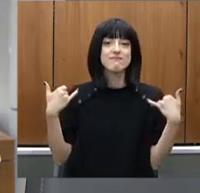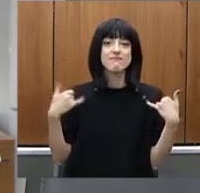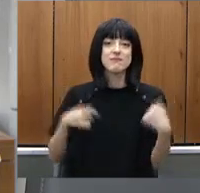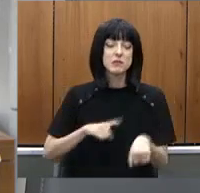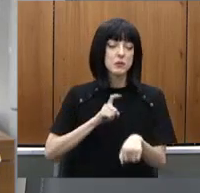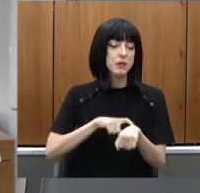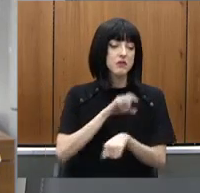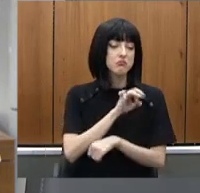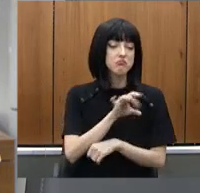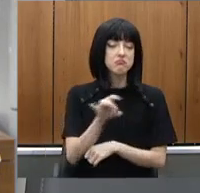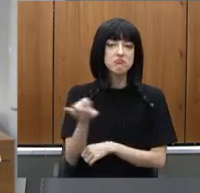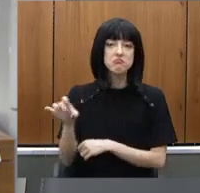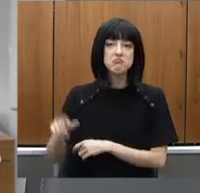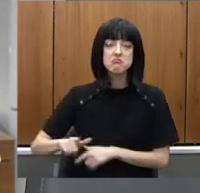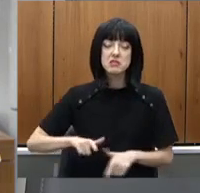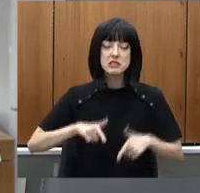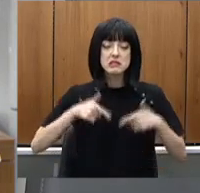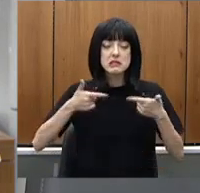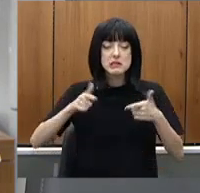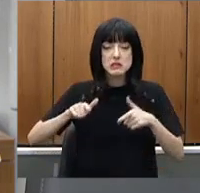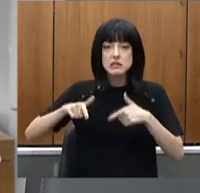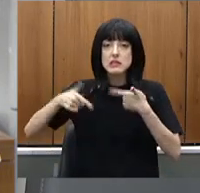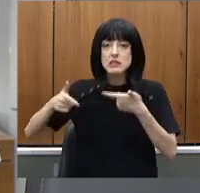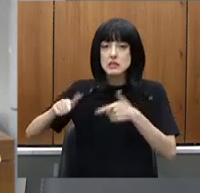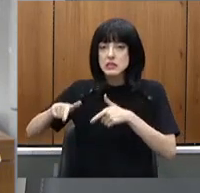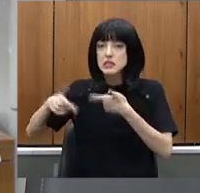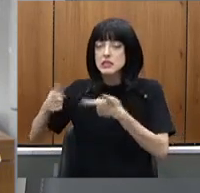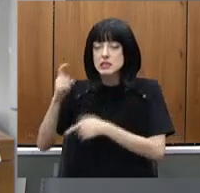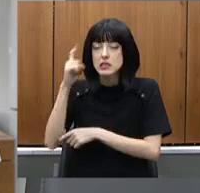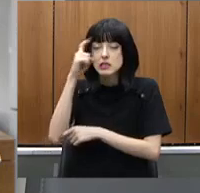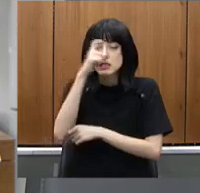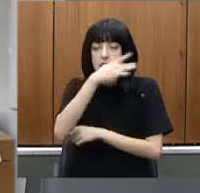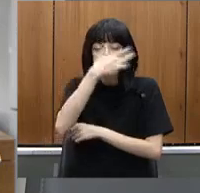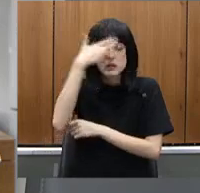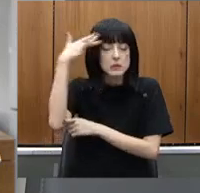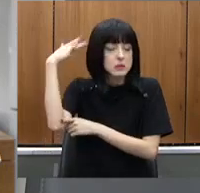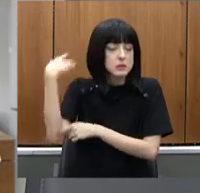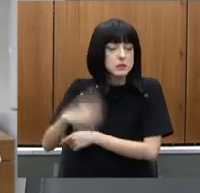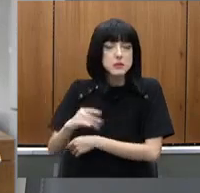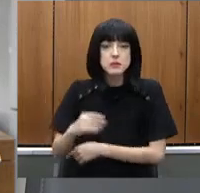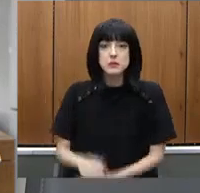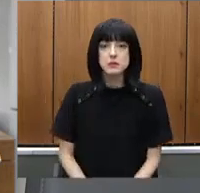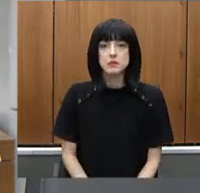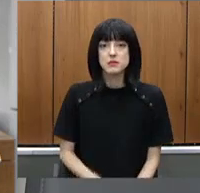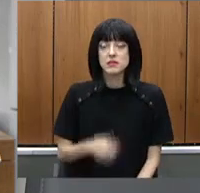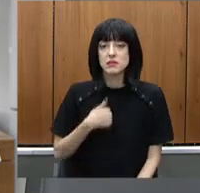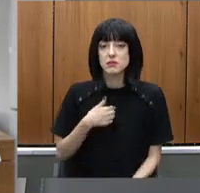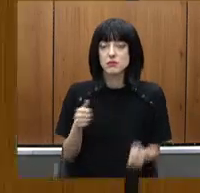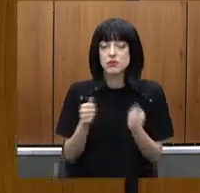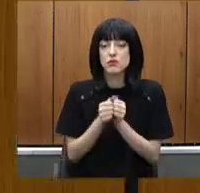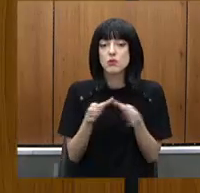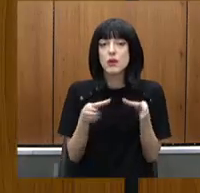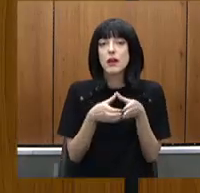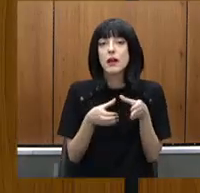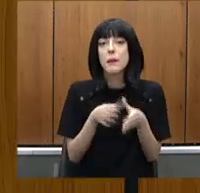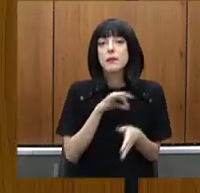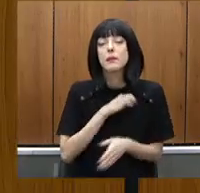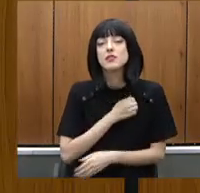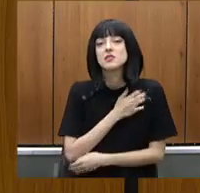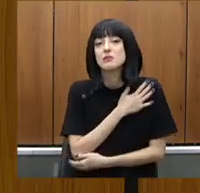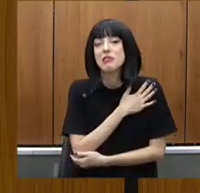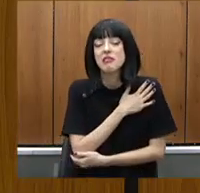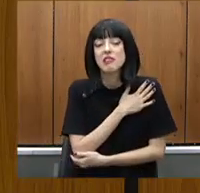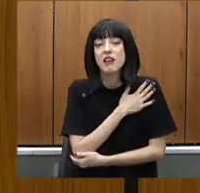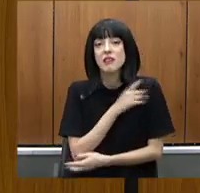Cada lágrima Cada esforço que eu podia pegar junto com toda a equipe da polícia militar para fazer a instituição